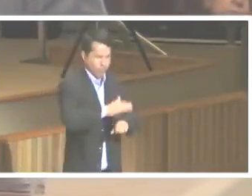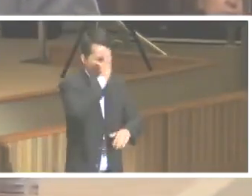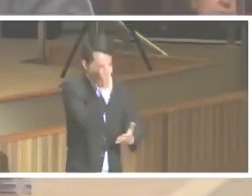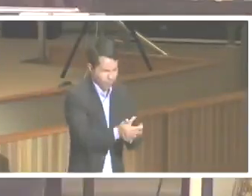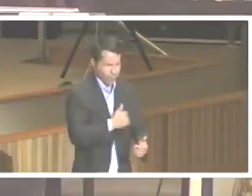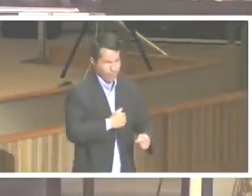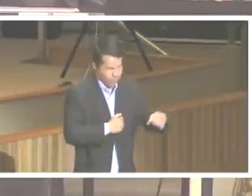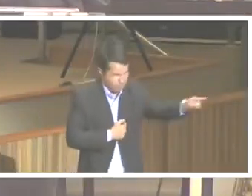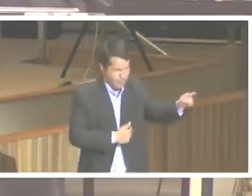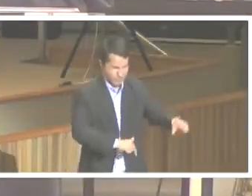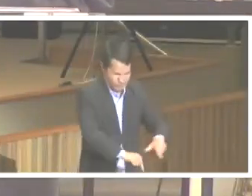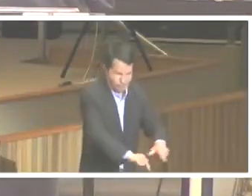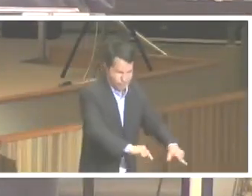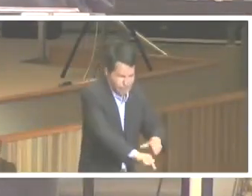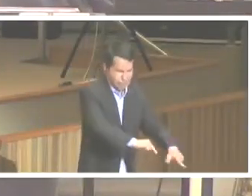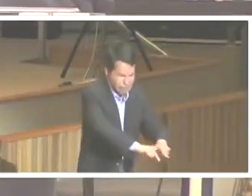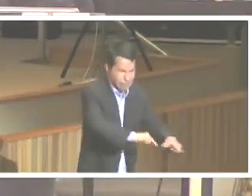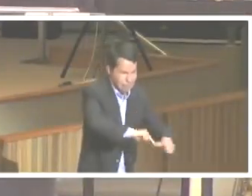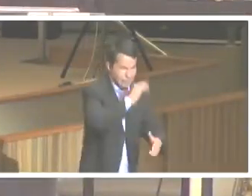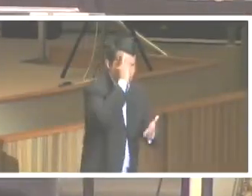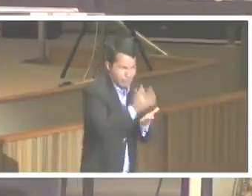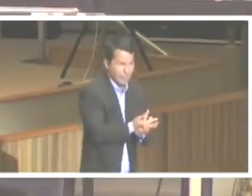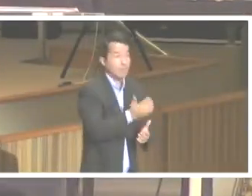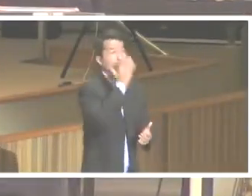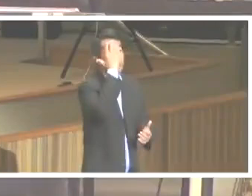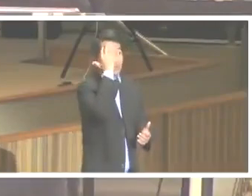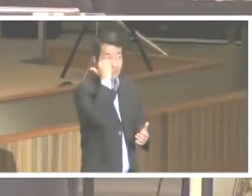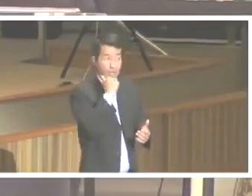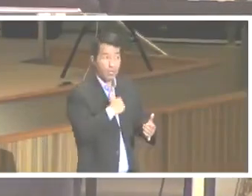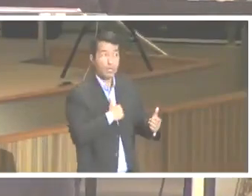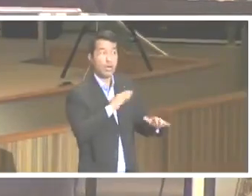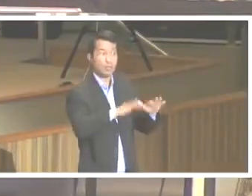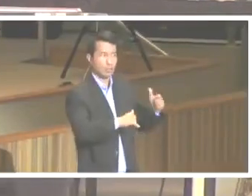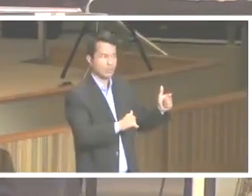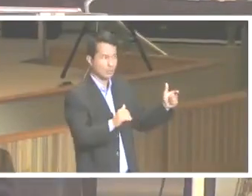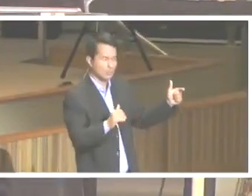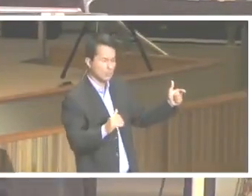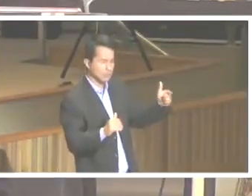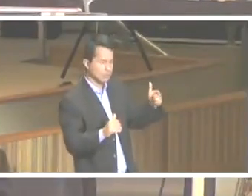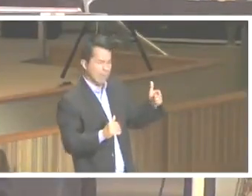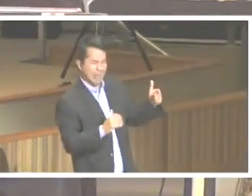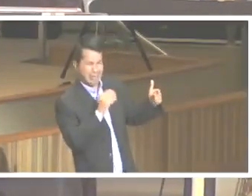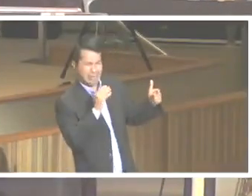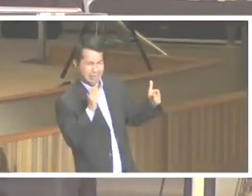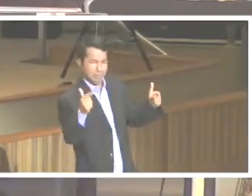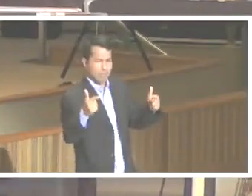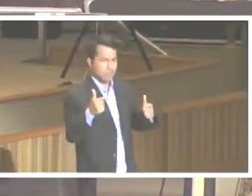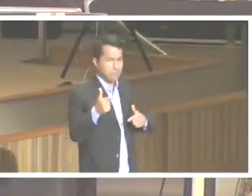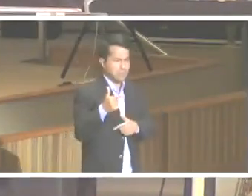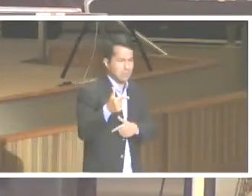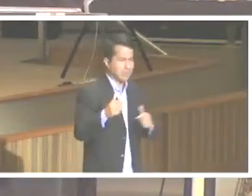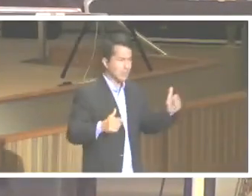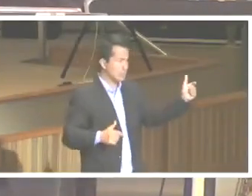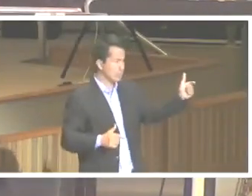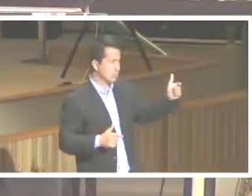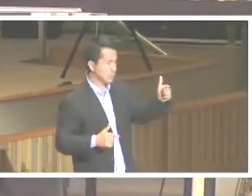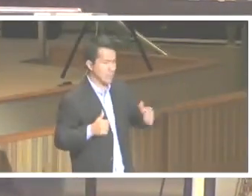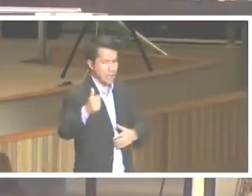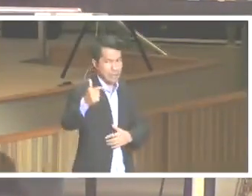que existem implicações do nosso chamado mas nós começamos a confiar exclusivamente